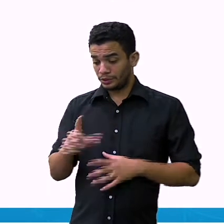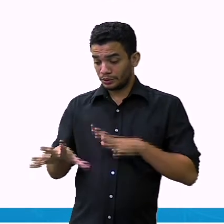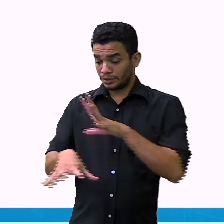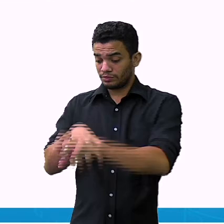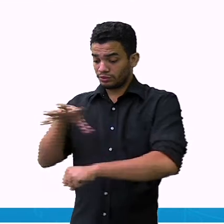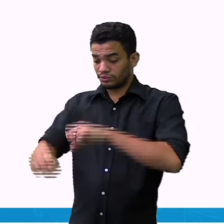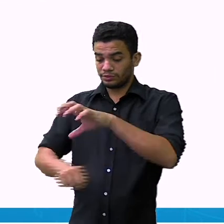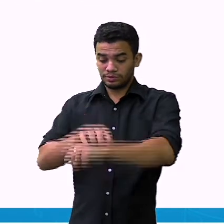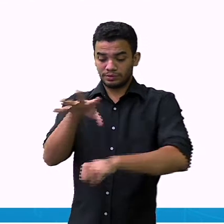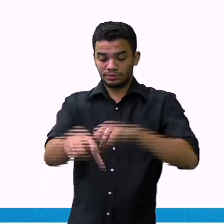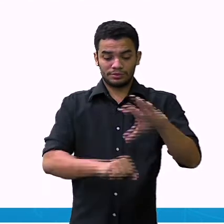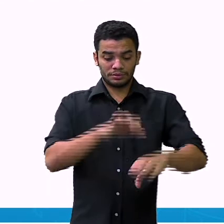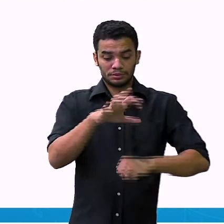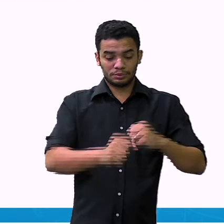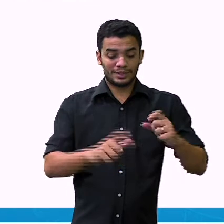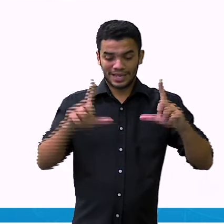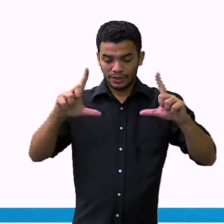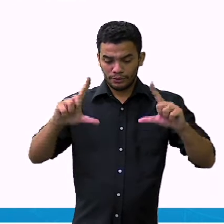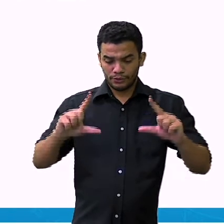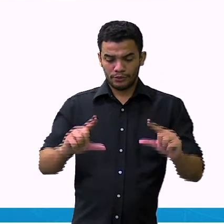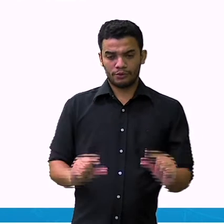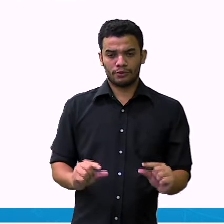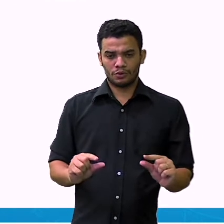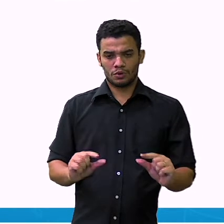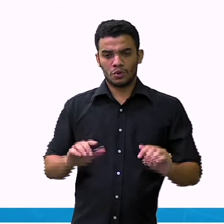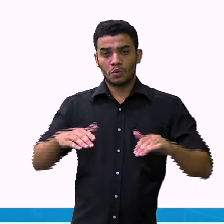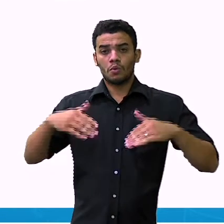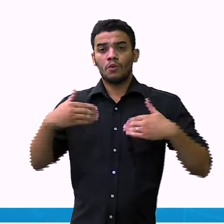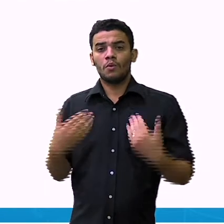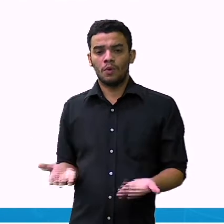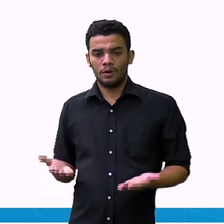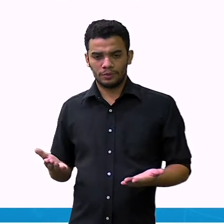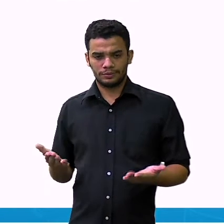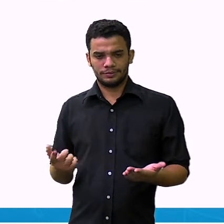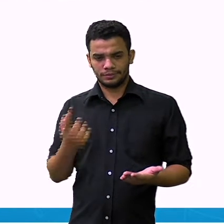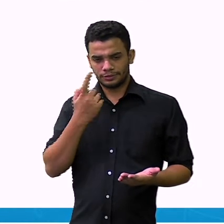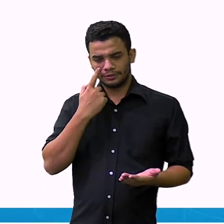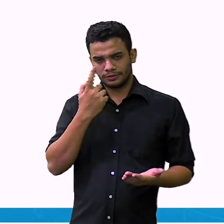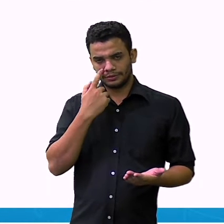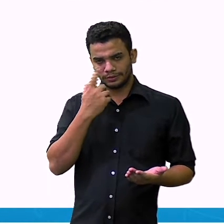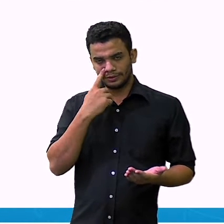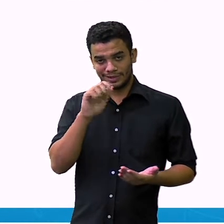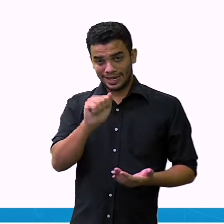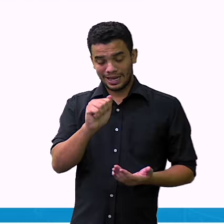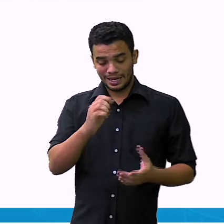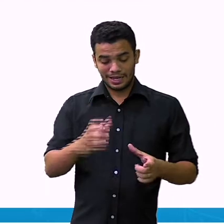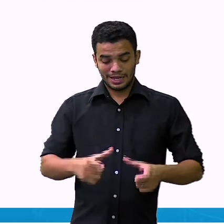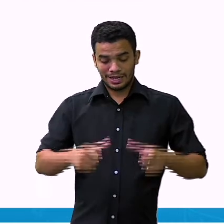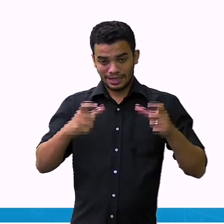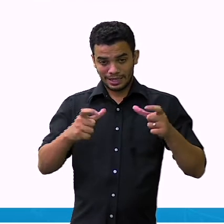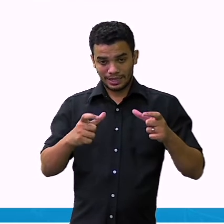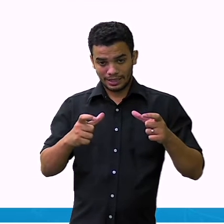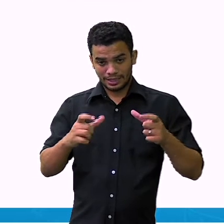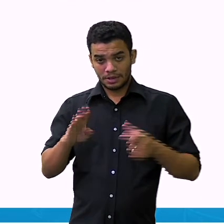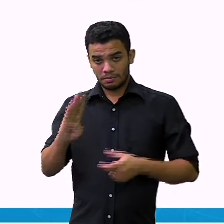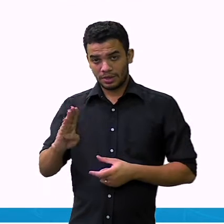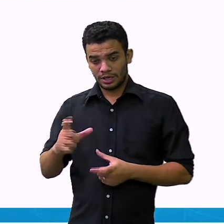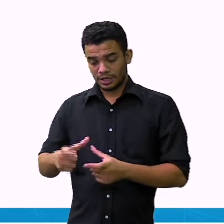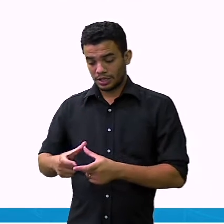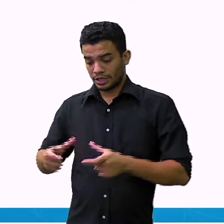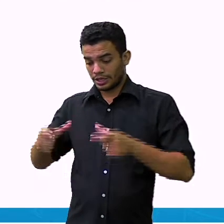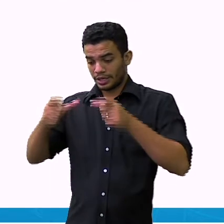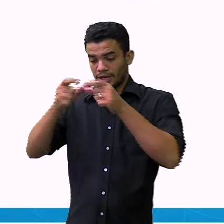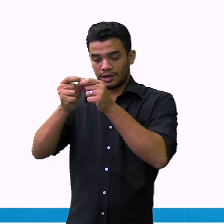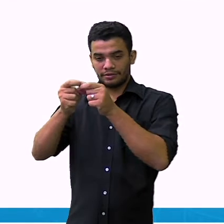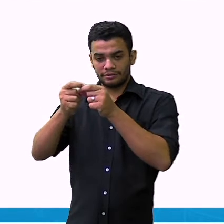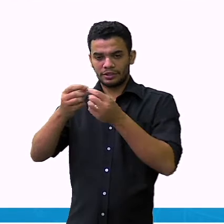estamos falando de menos, de valor mais baixo. Foi a lata, a garrafa ou a